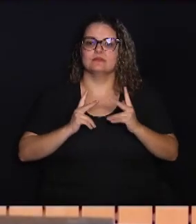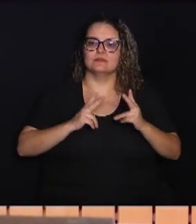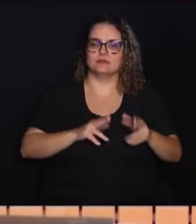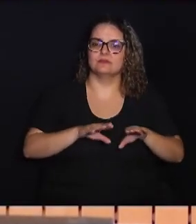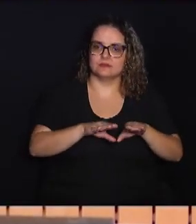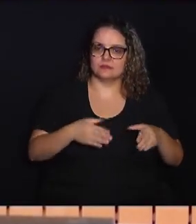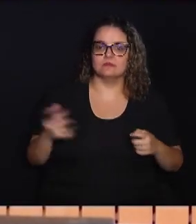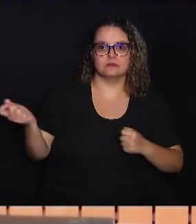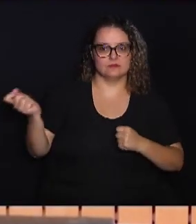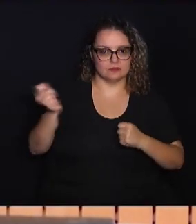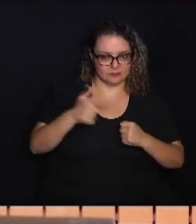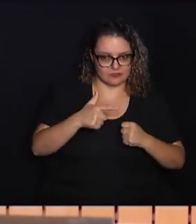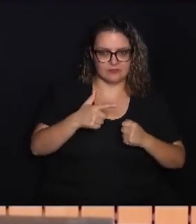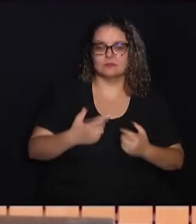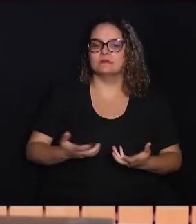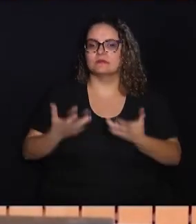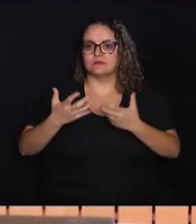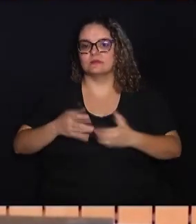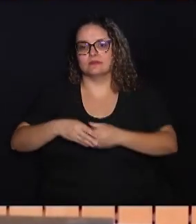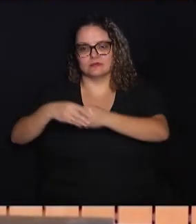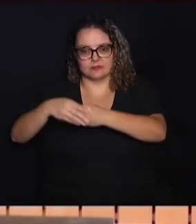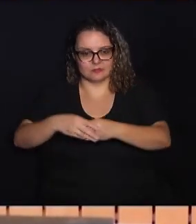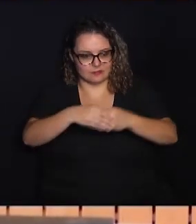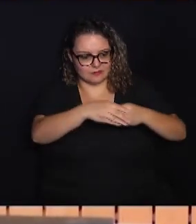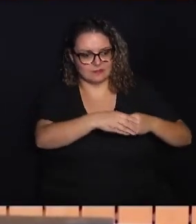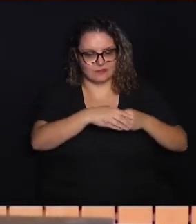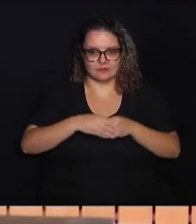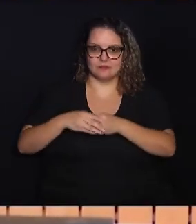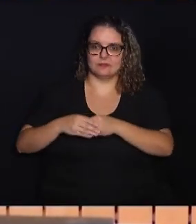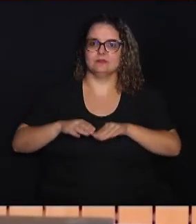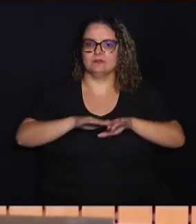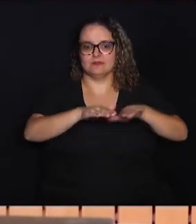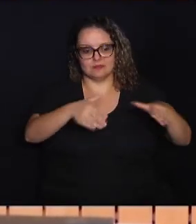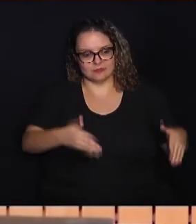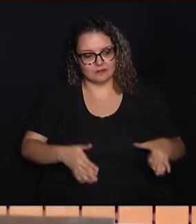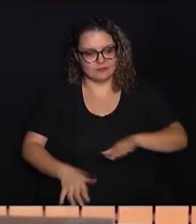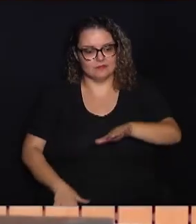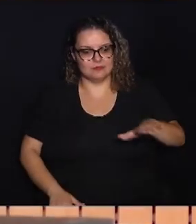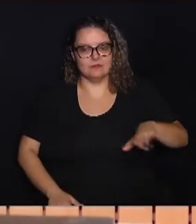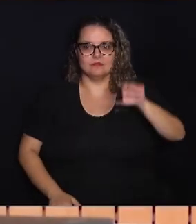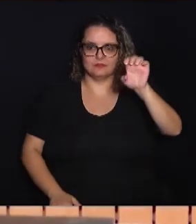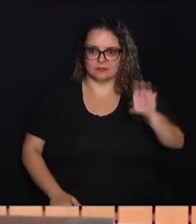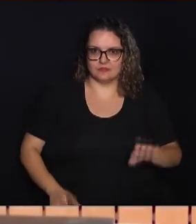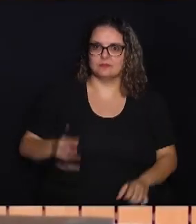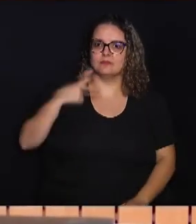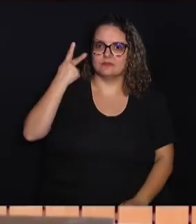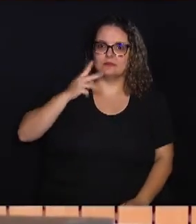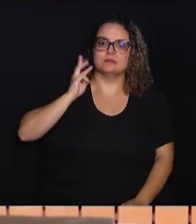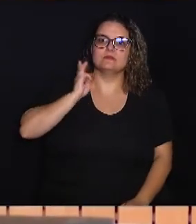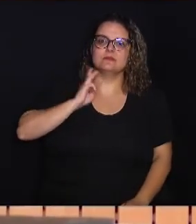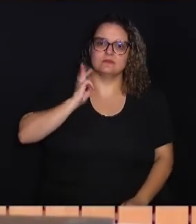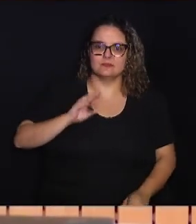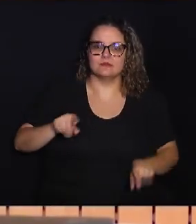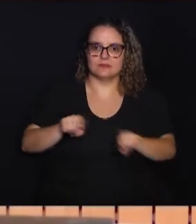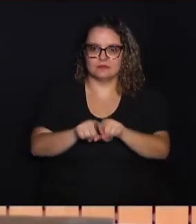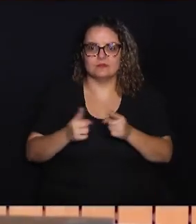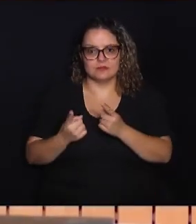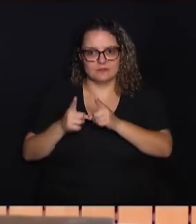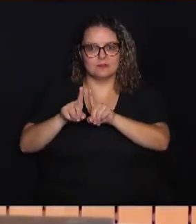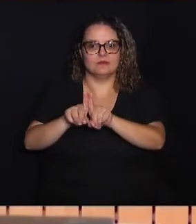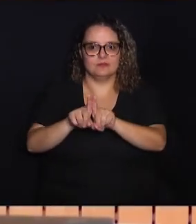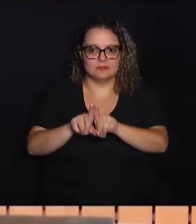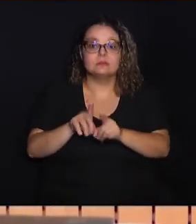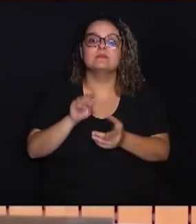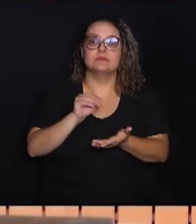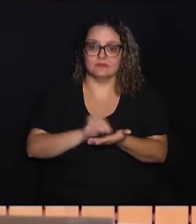pessol quero cumprimentar também a nossa bancada de esquerda Vereador Cecílio também um parceiro vai fazer